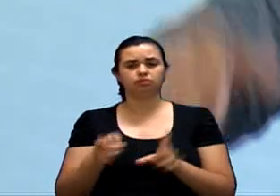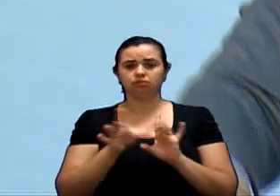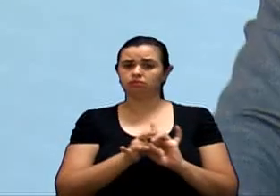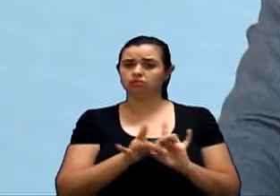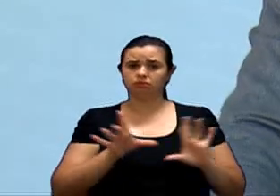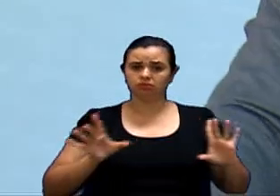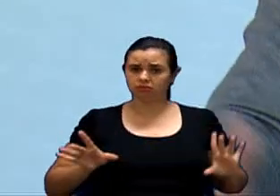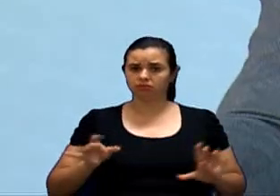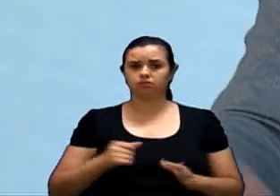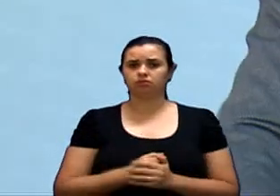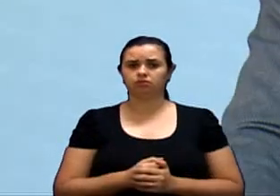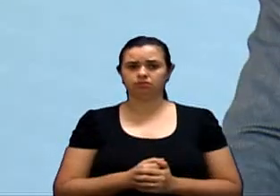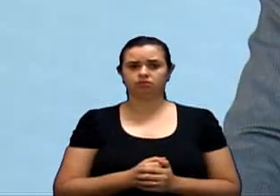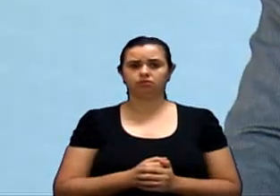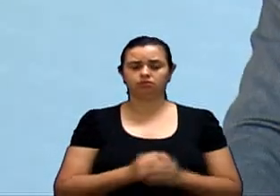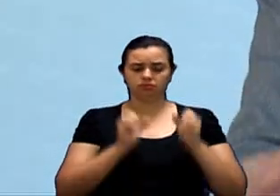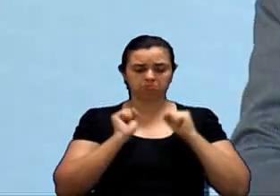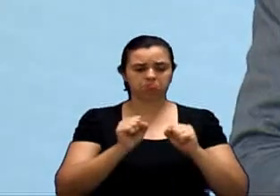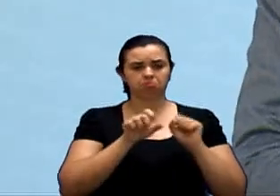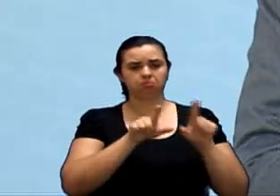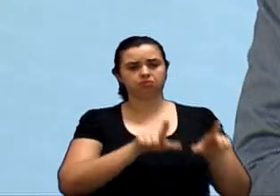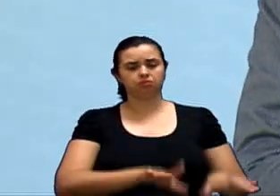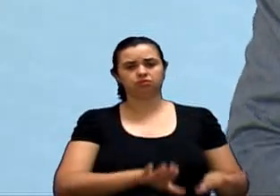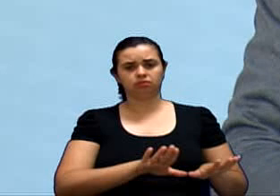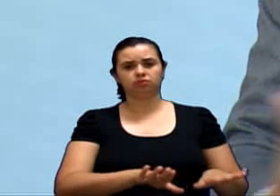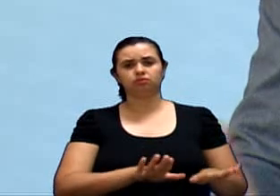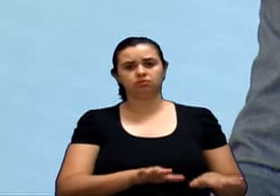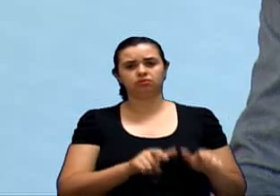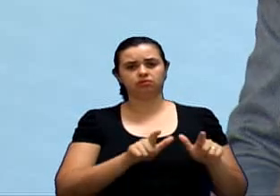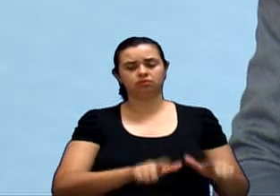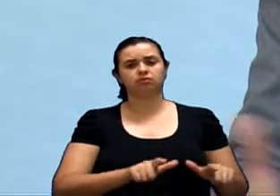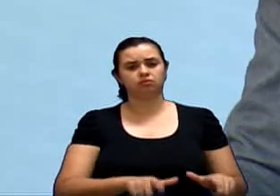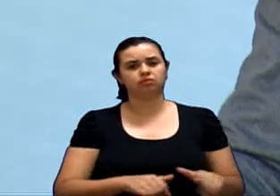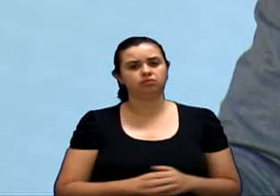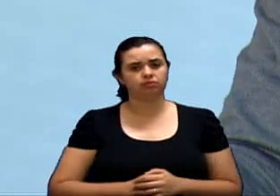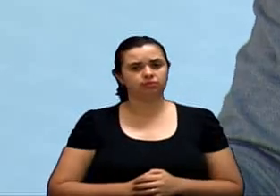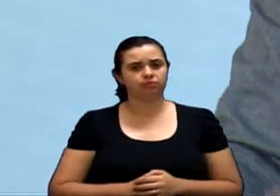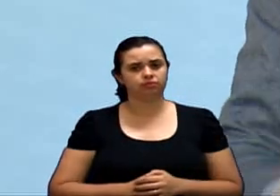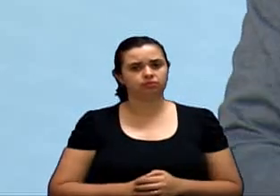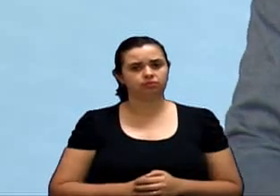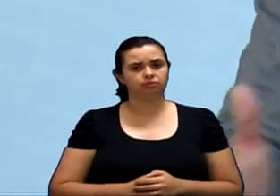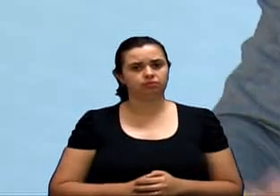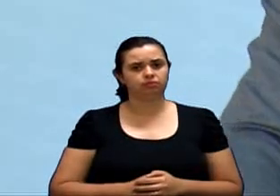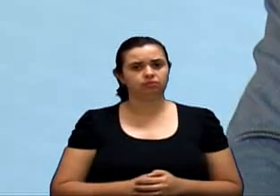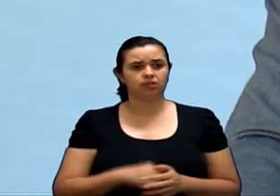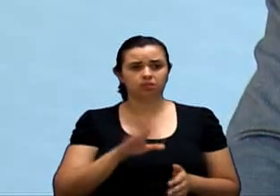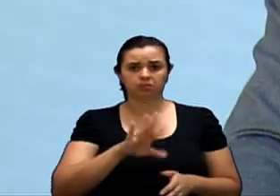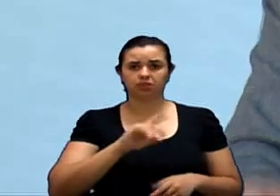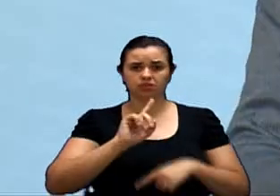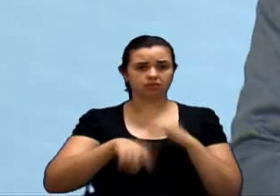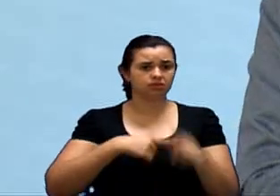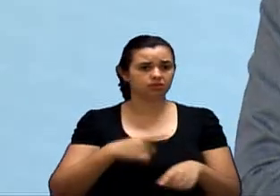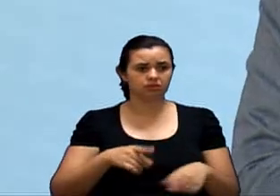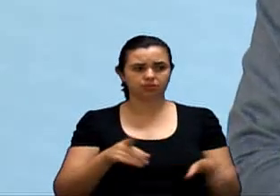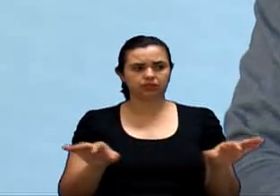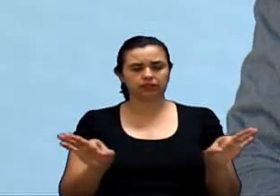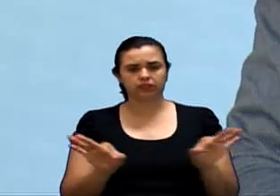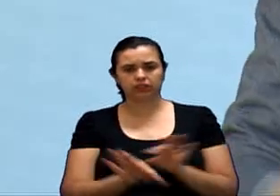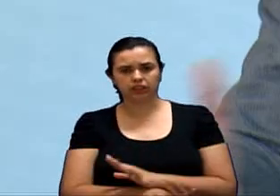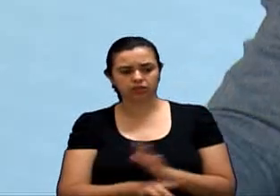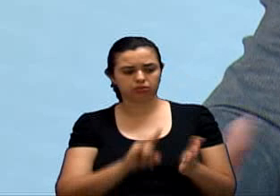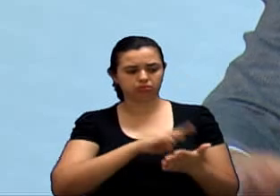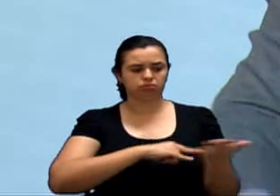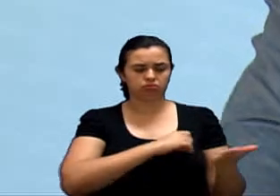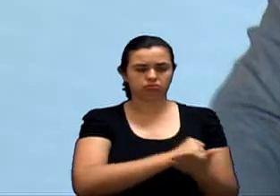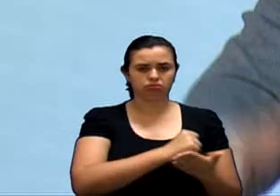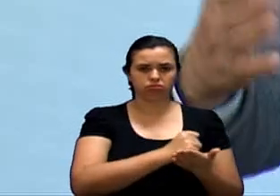no mês de julho daquela área. Hoje foi um balde de água fria, literalmente, que jogou em nós aqui, vereadores. Botou a gente aqui contra a cruz